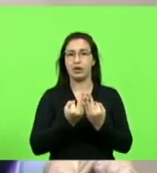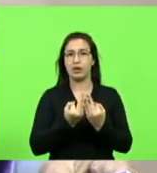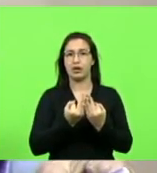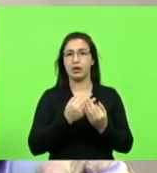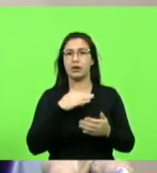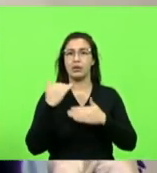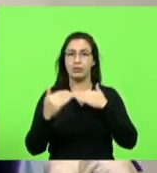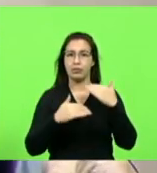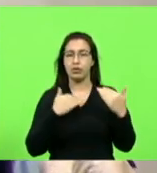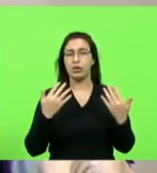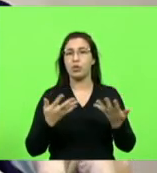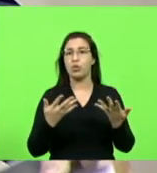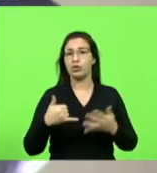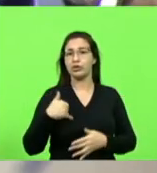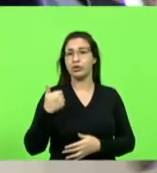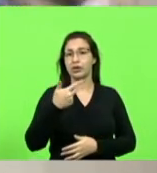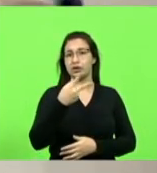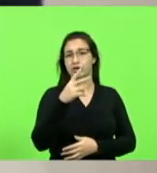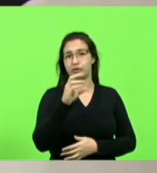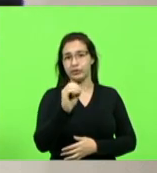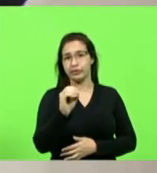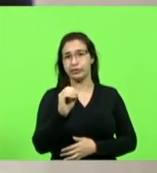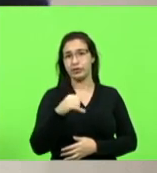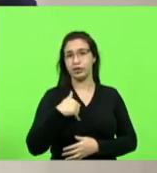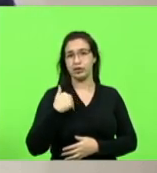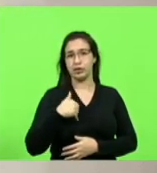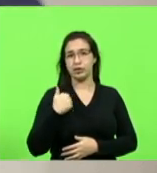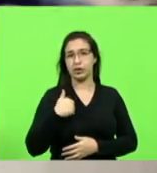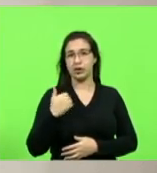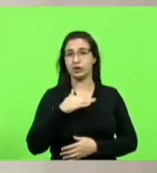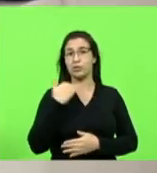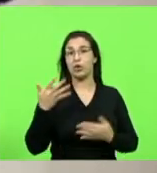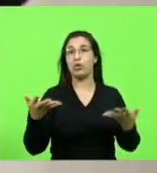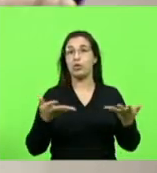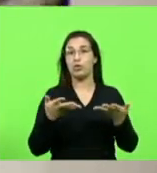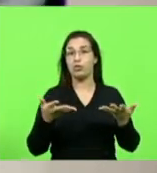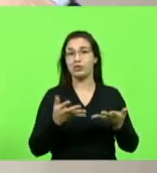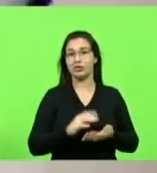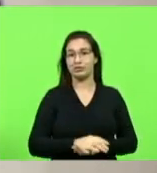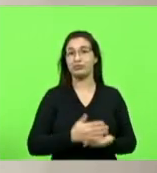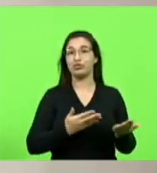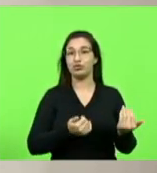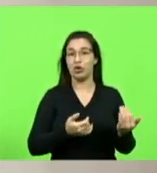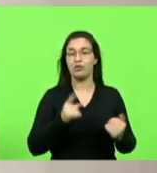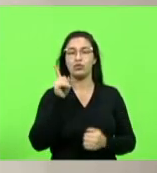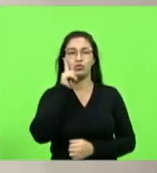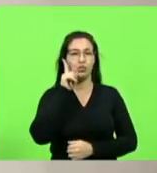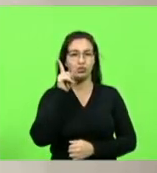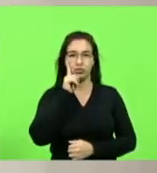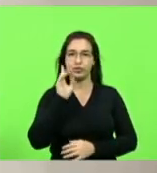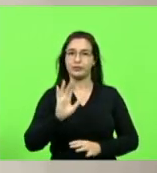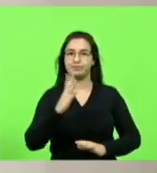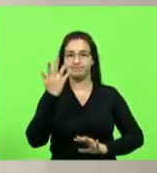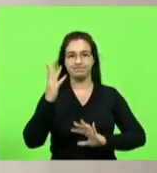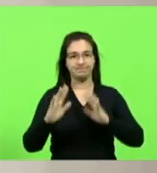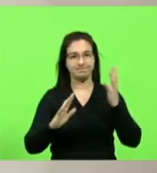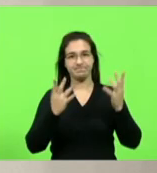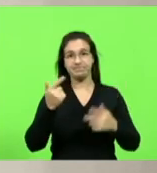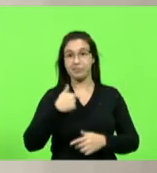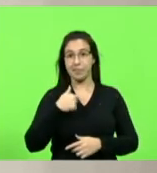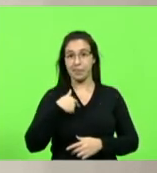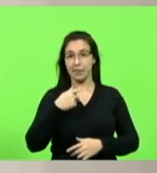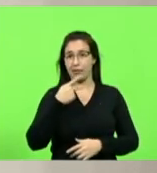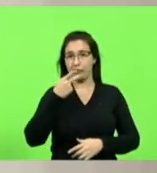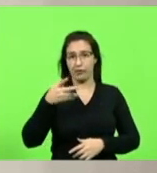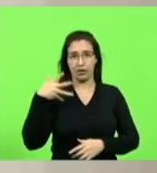para cá, que morreu hoje, um jovem de 20 anos, e assim acontece todo dia. Eu não estou colocando,